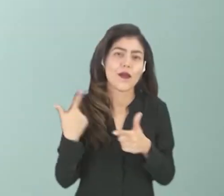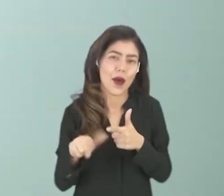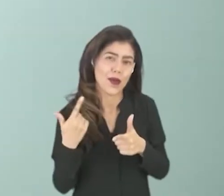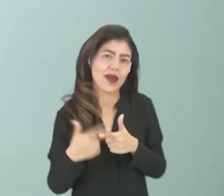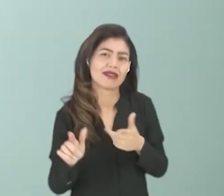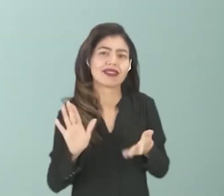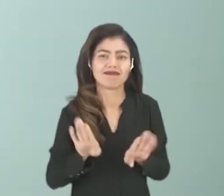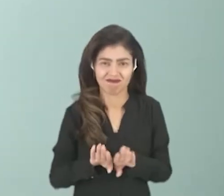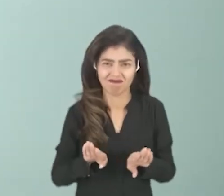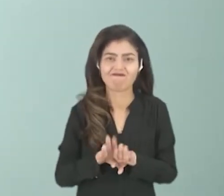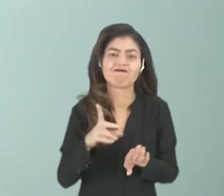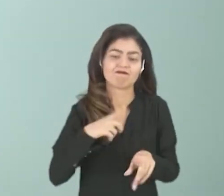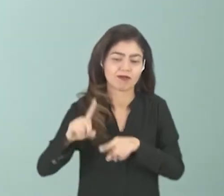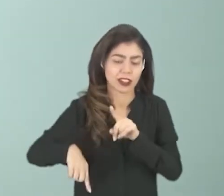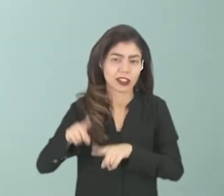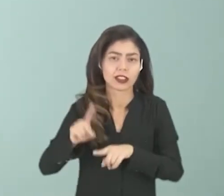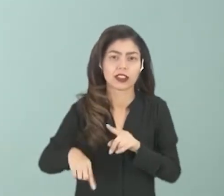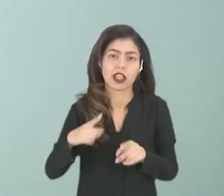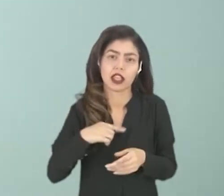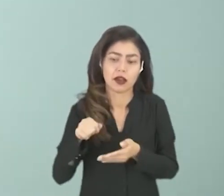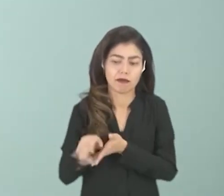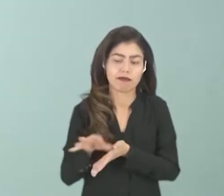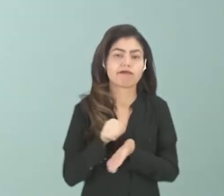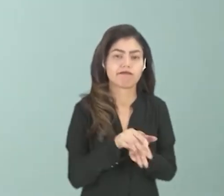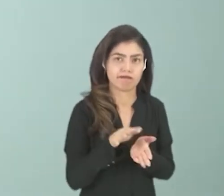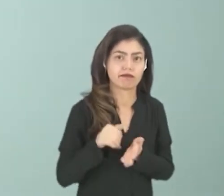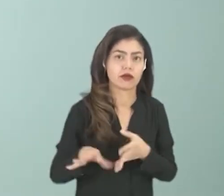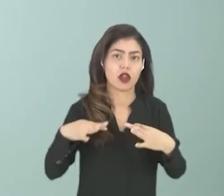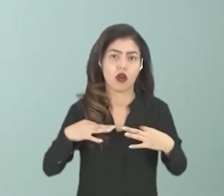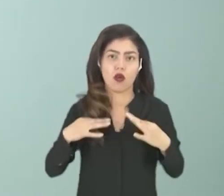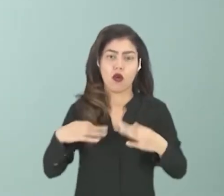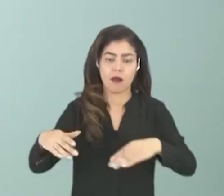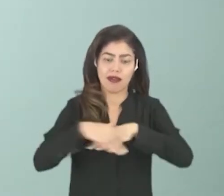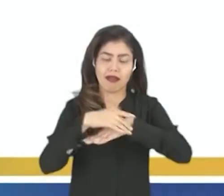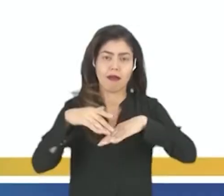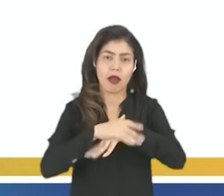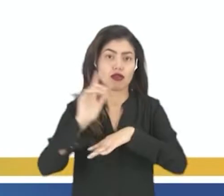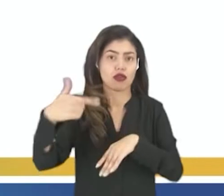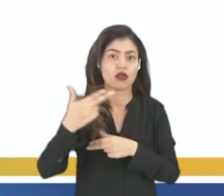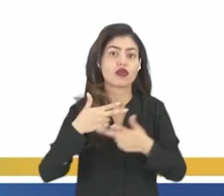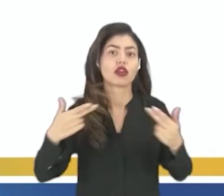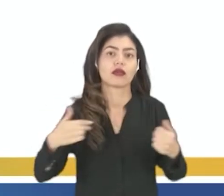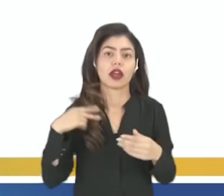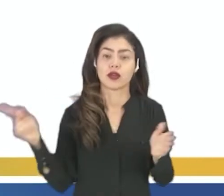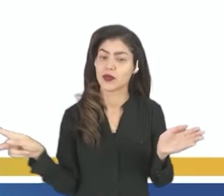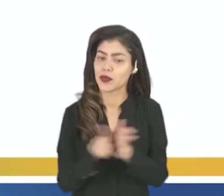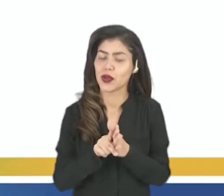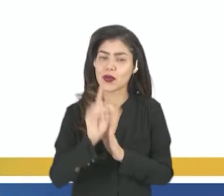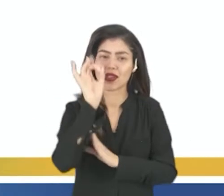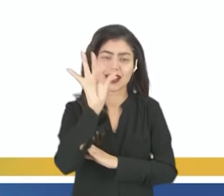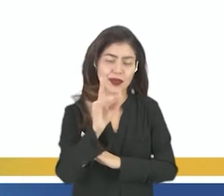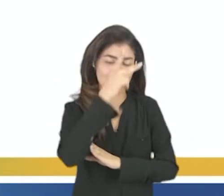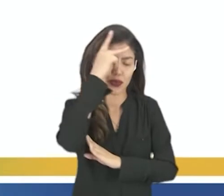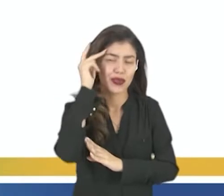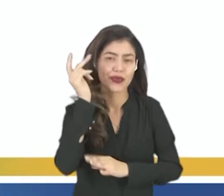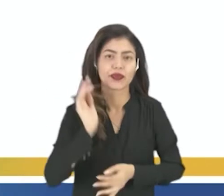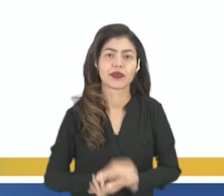que tiveram contato direto com ele então a gente tem como rejeito Jai roupas sapatos e outros objetos pessoais